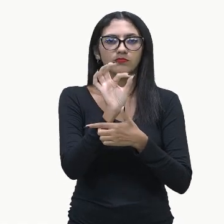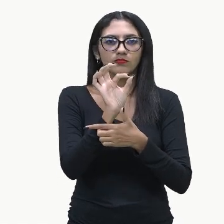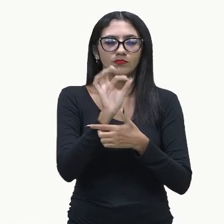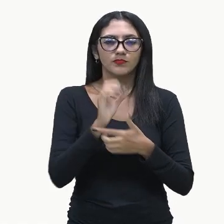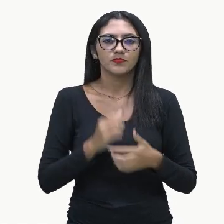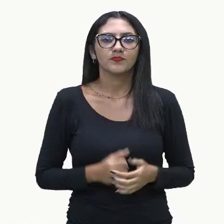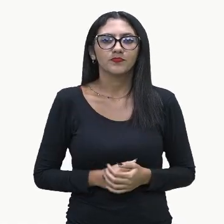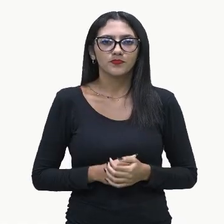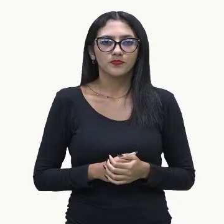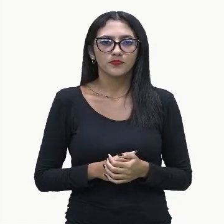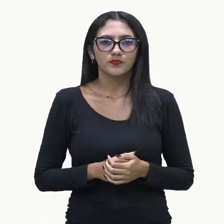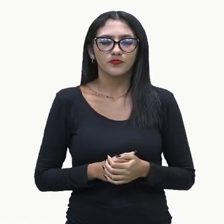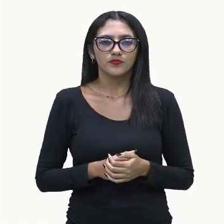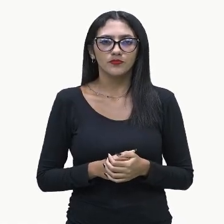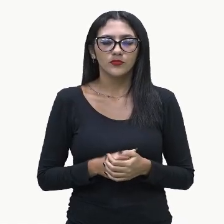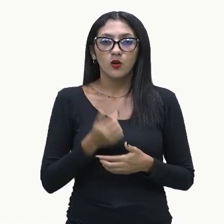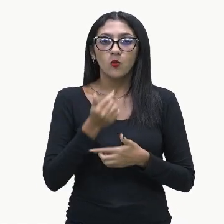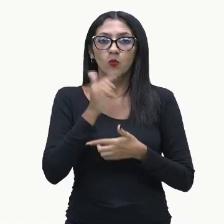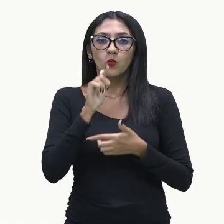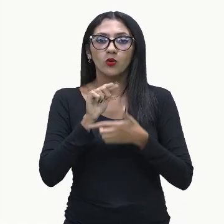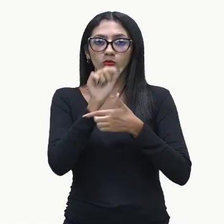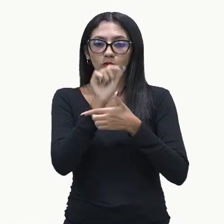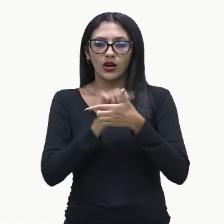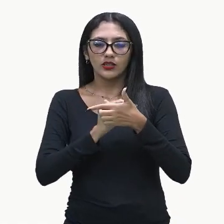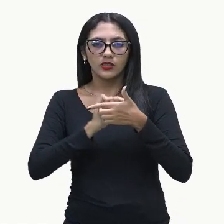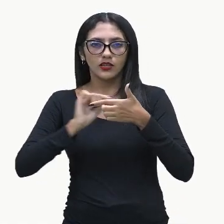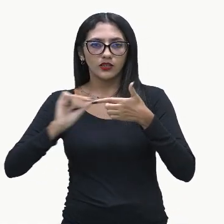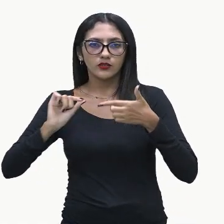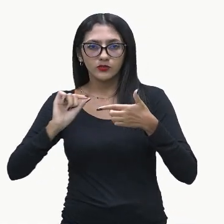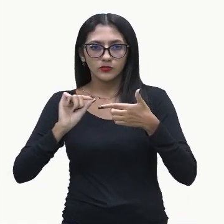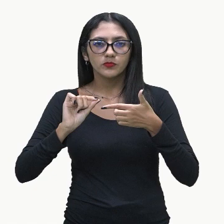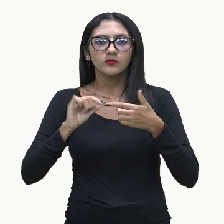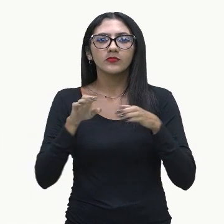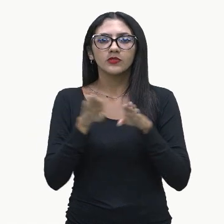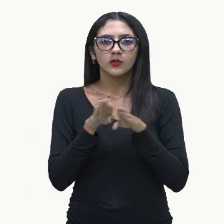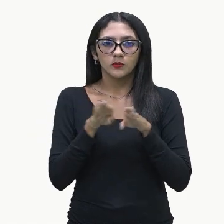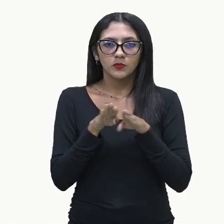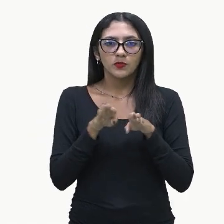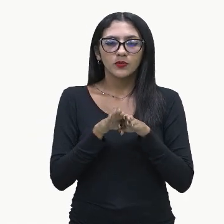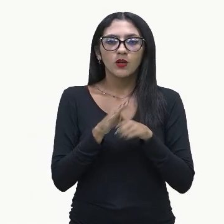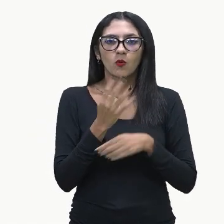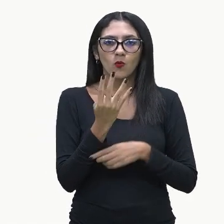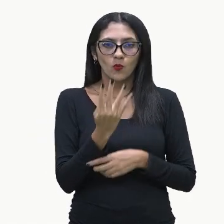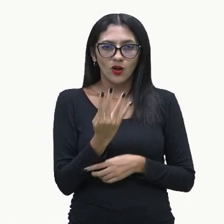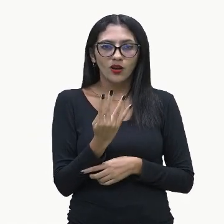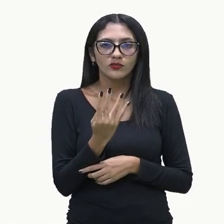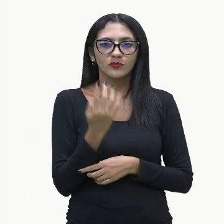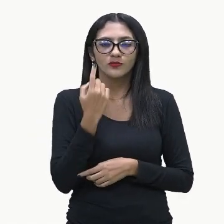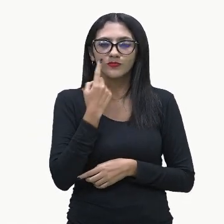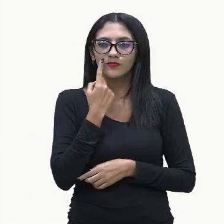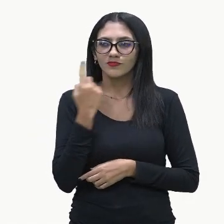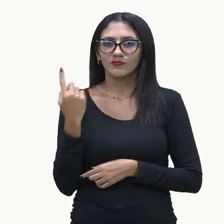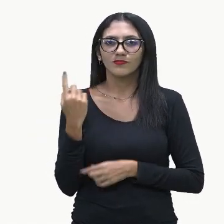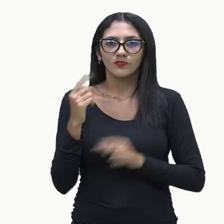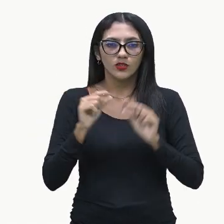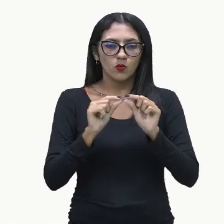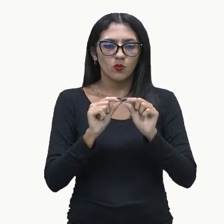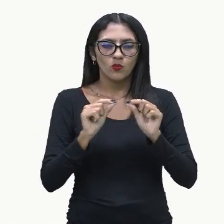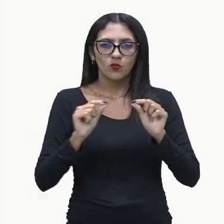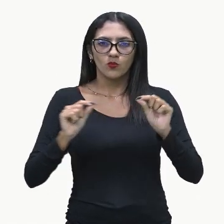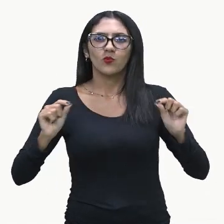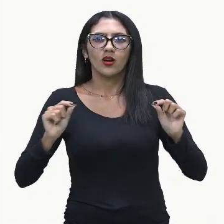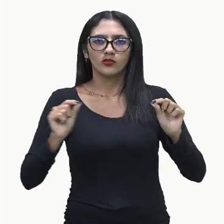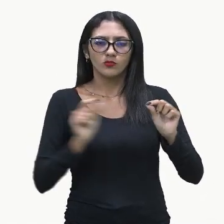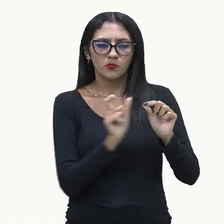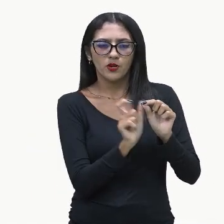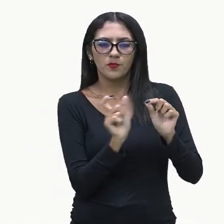O outro lado, o outro cateto, que possui 4 de lado, que é exatamente aqui o nosso lado, com 4